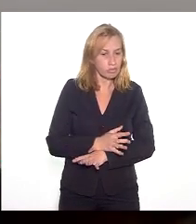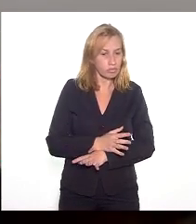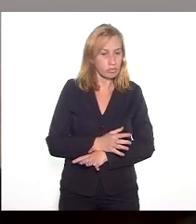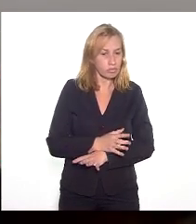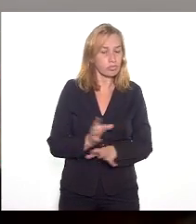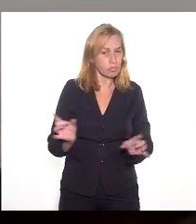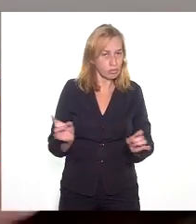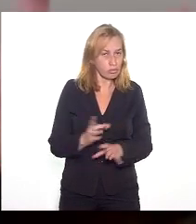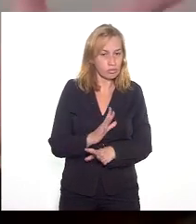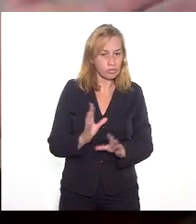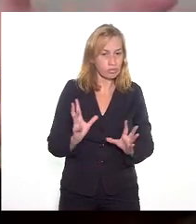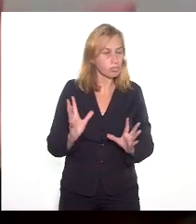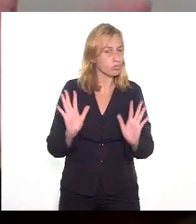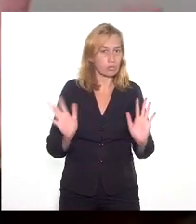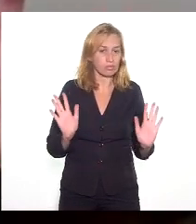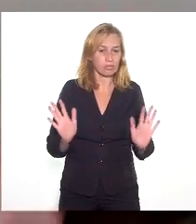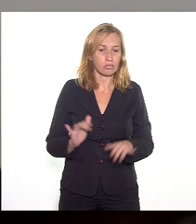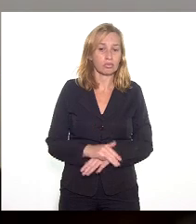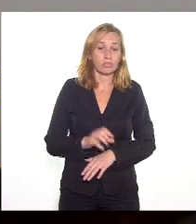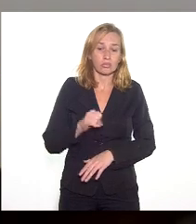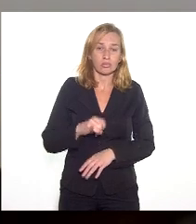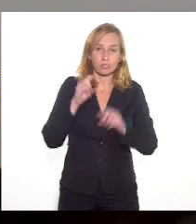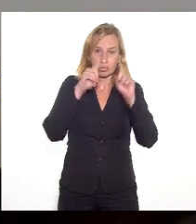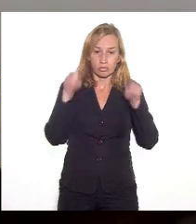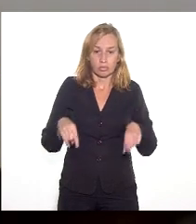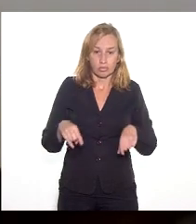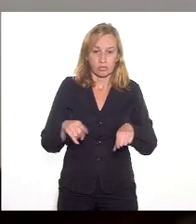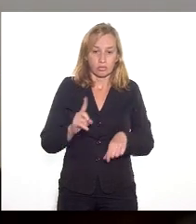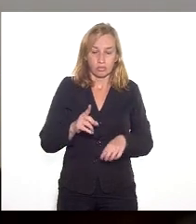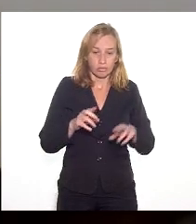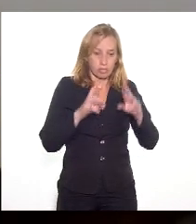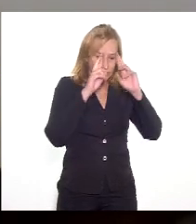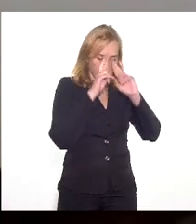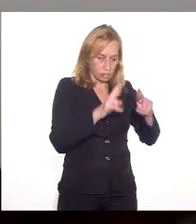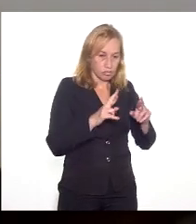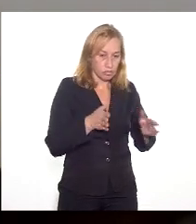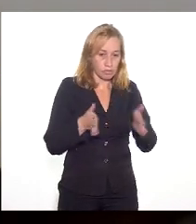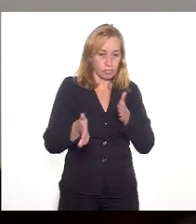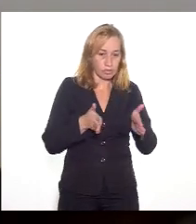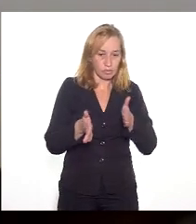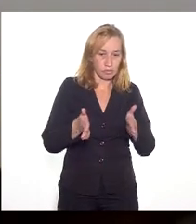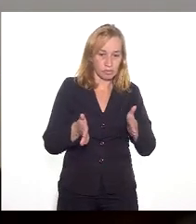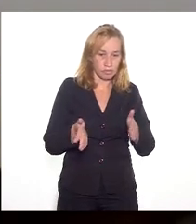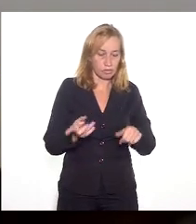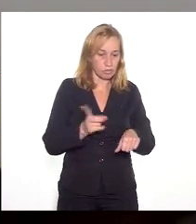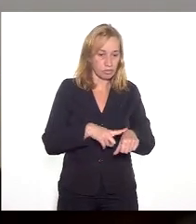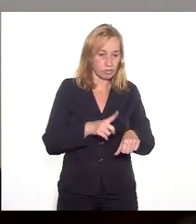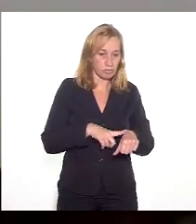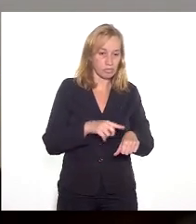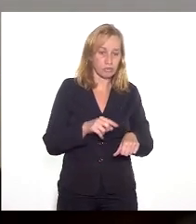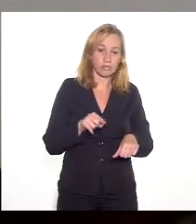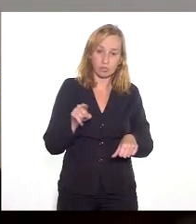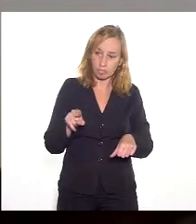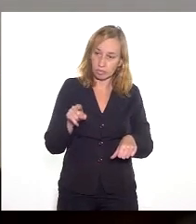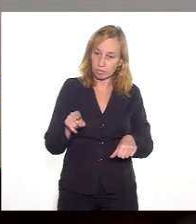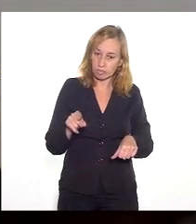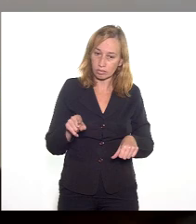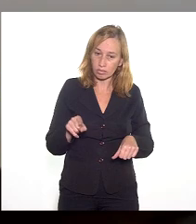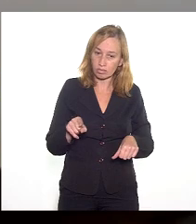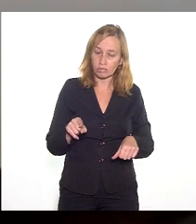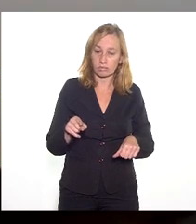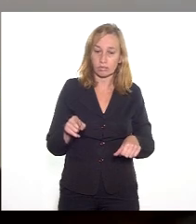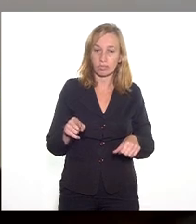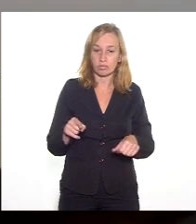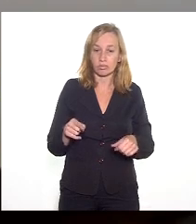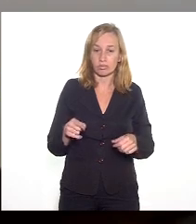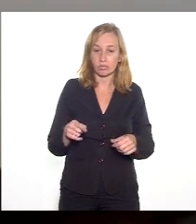a situação estava equacionada. Claro, se um servidor não respeitasse o prazo dado para regularizar a situação, ele que arcasse com as